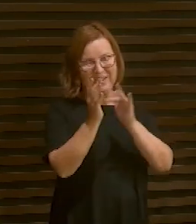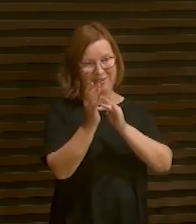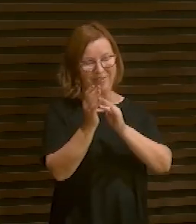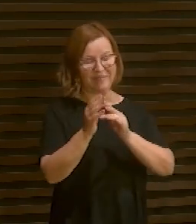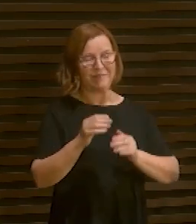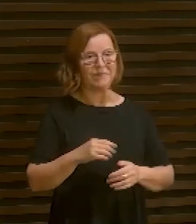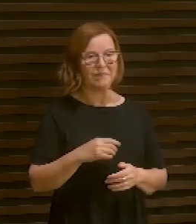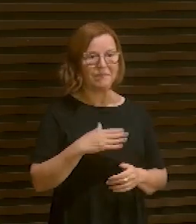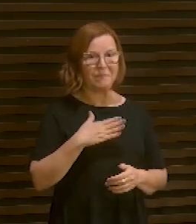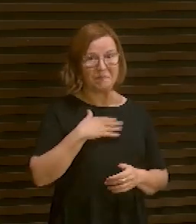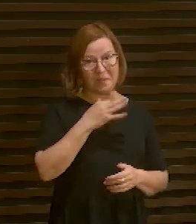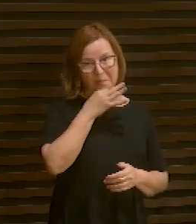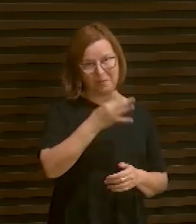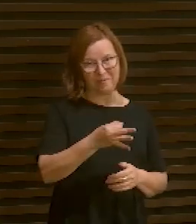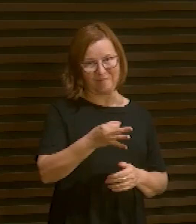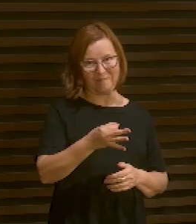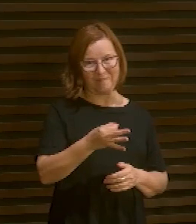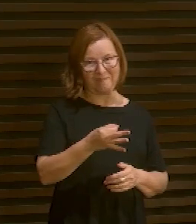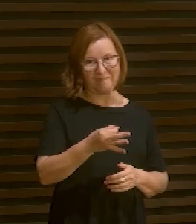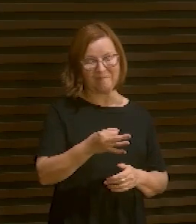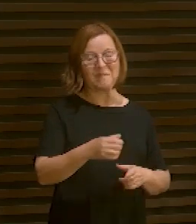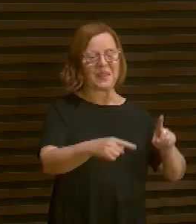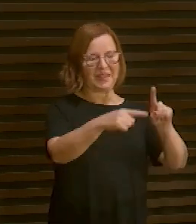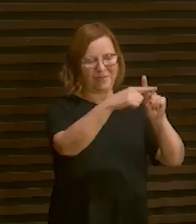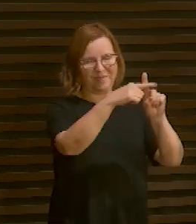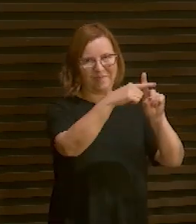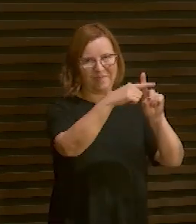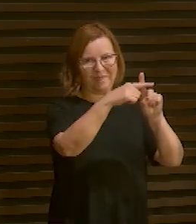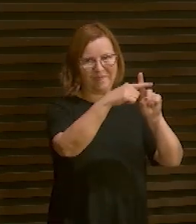ver, é a cruz.